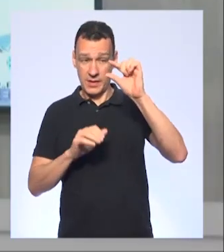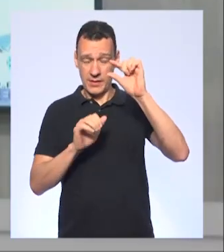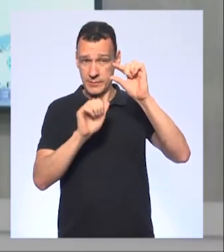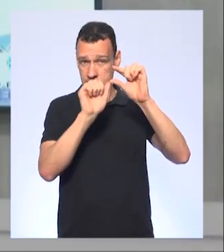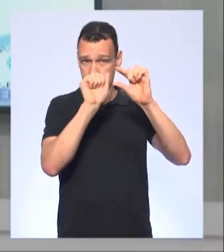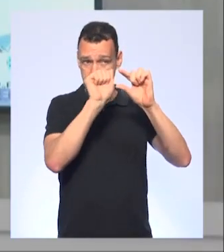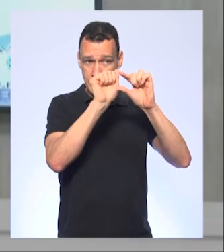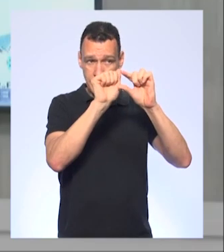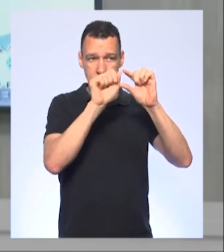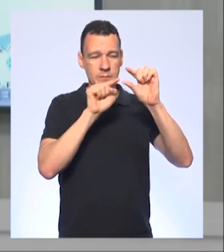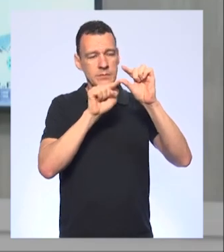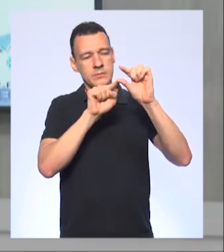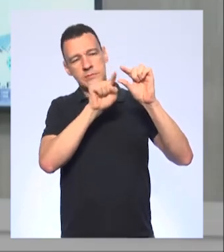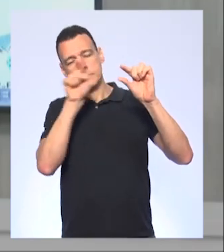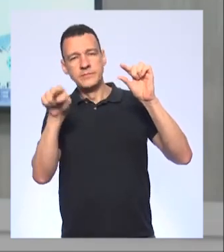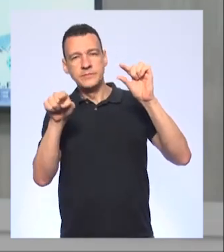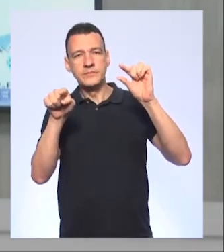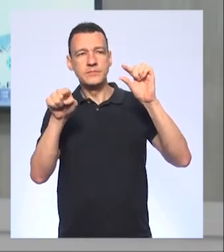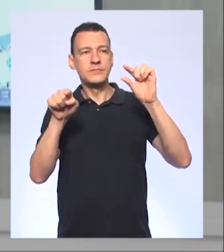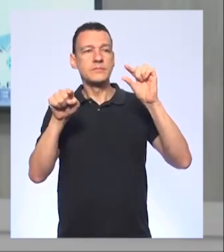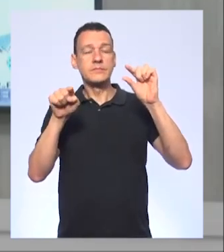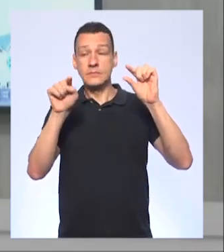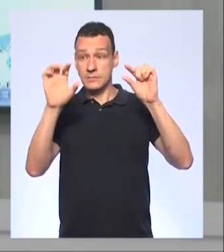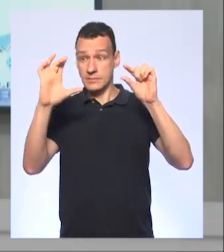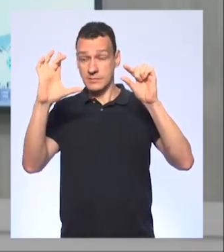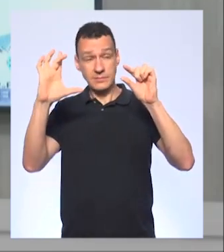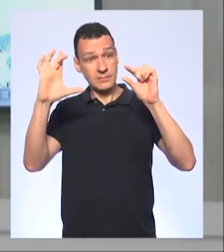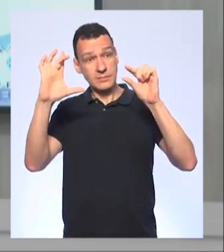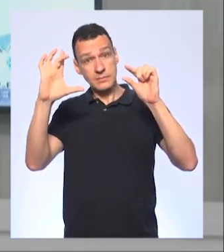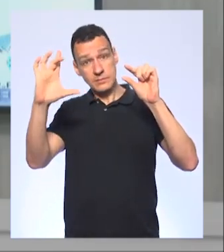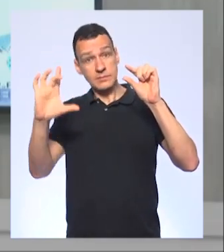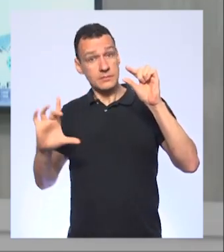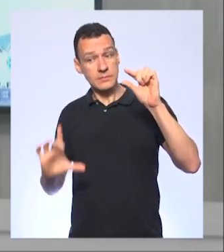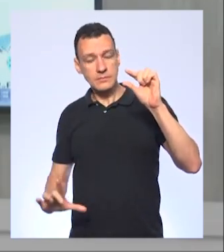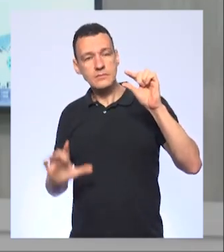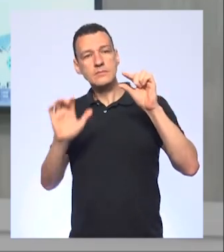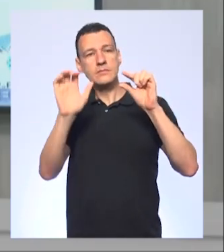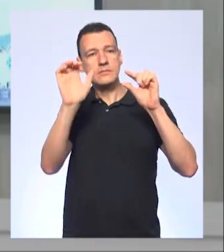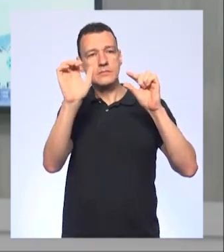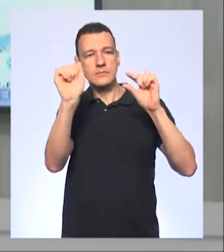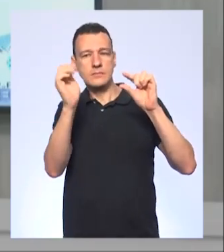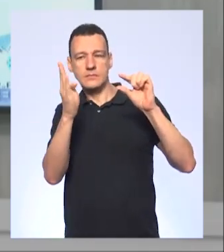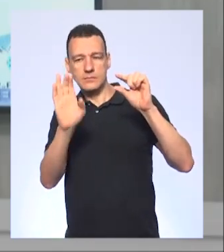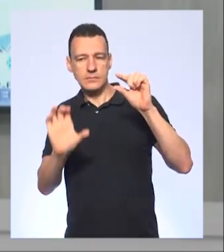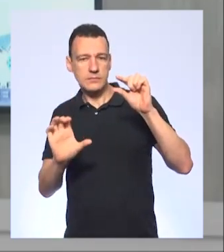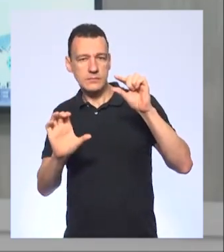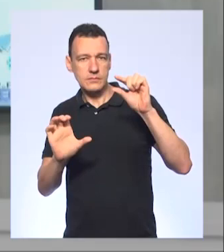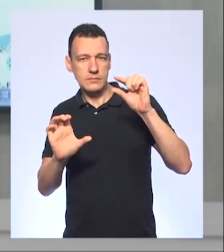está para o segmento total A mais B mais C. Mas